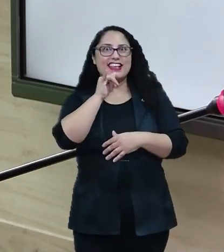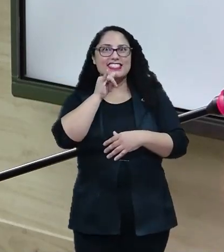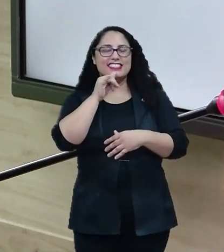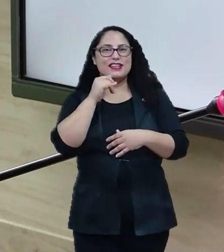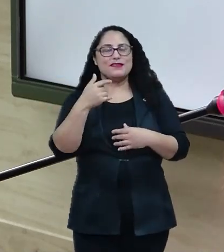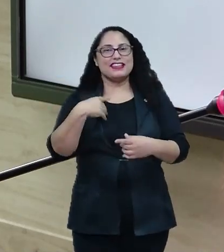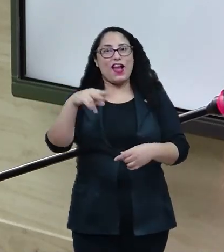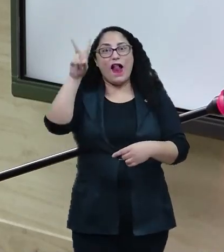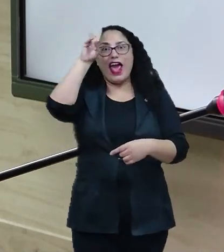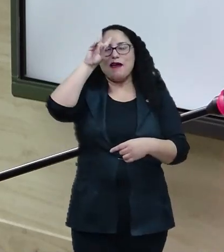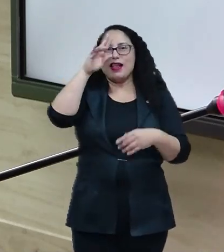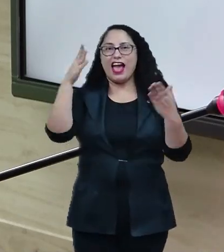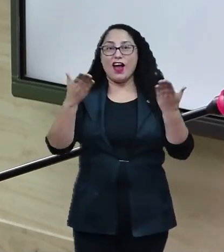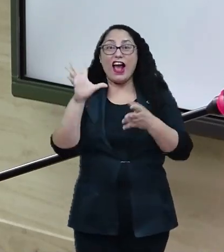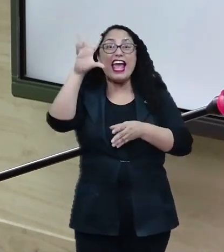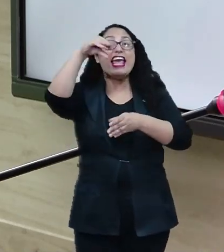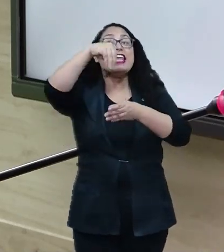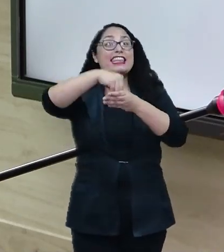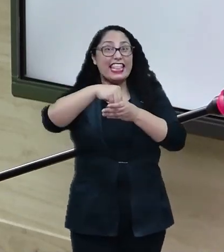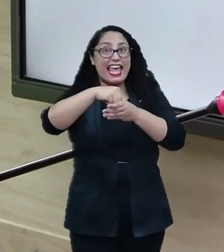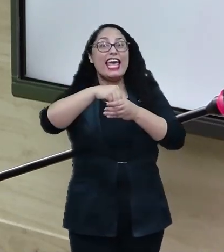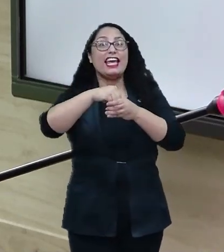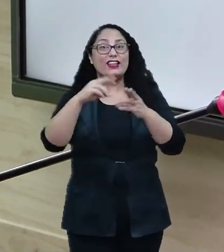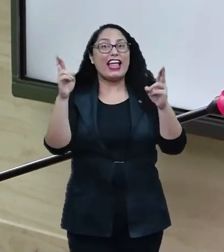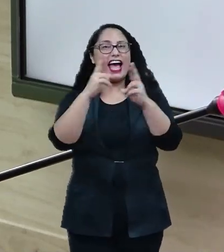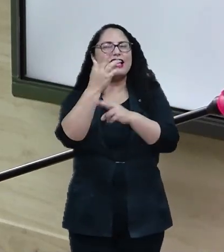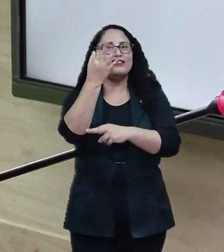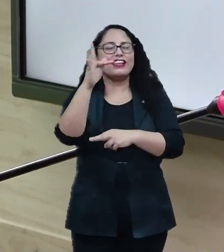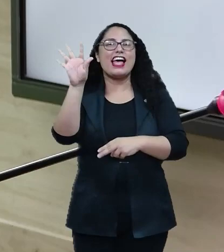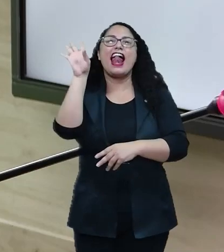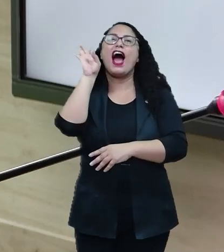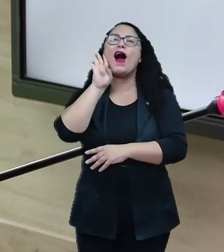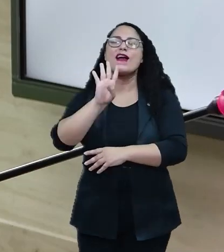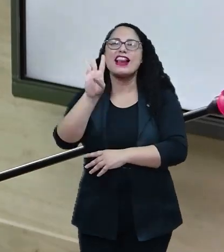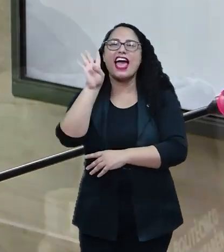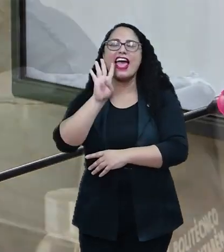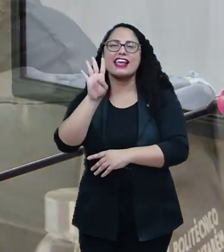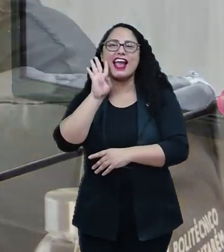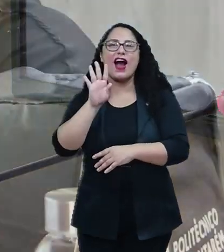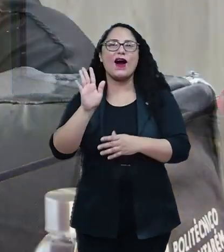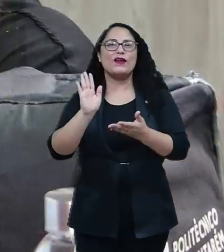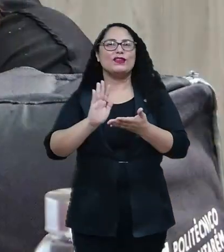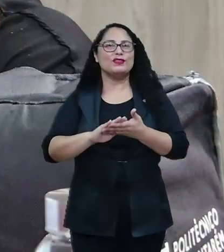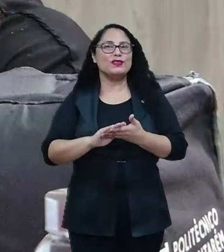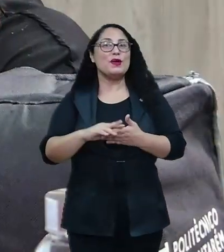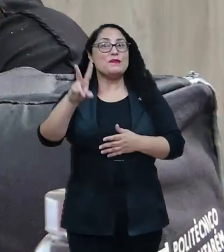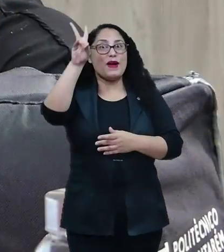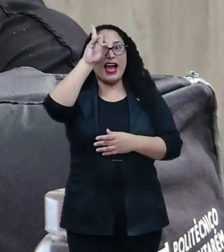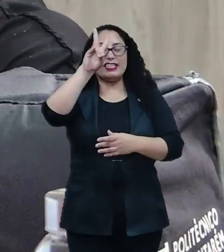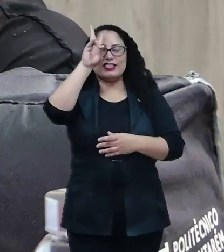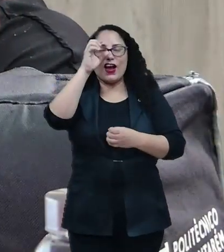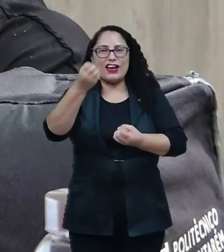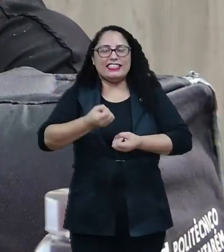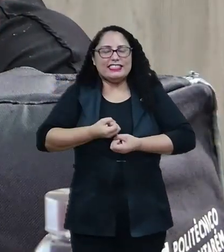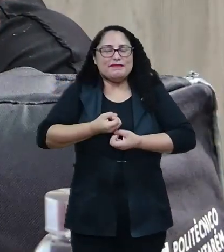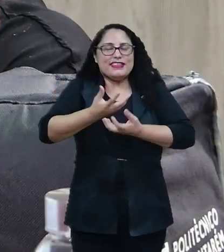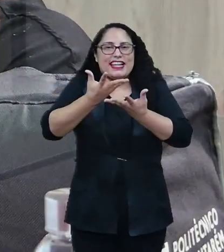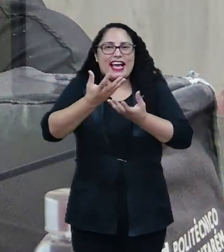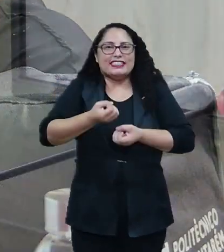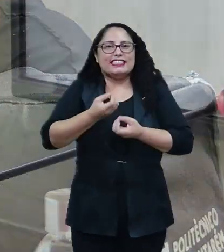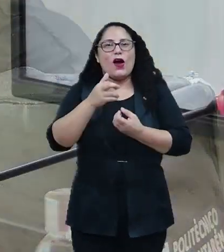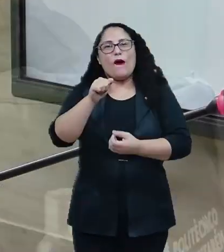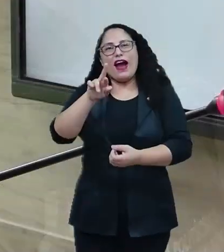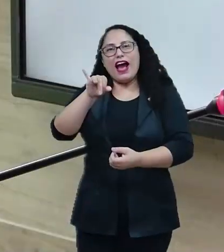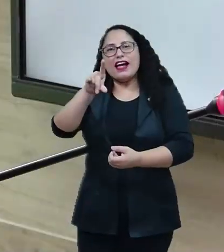me veio aqui à mente agora E dentro da rede e dentro da rede federal, né? federal, né? Legal. Então, ele Então, é uma está bem história de encaminhado. inspiração, né,